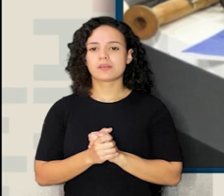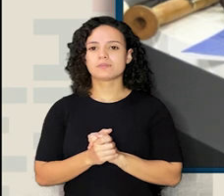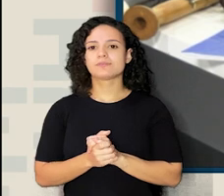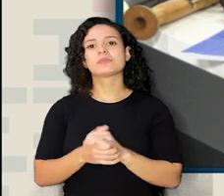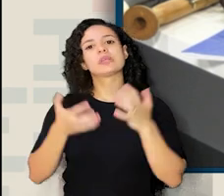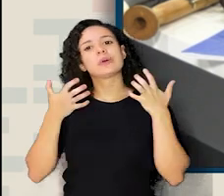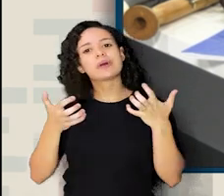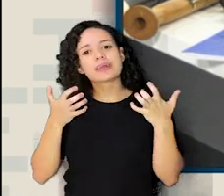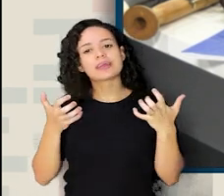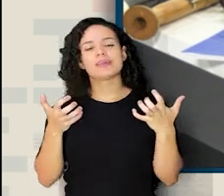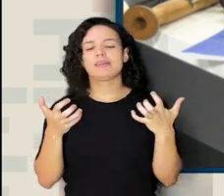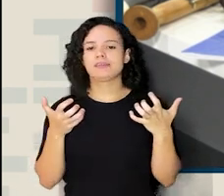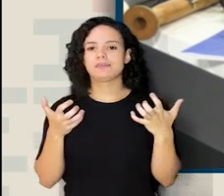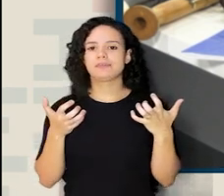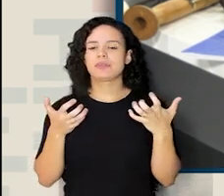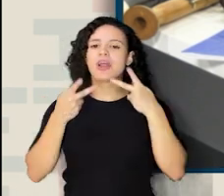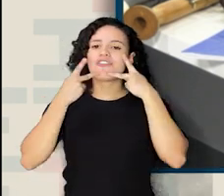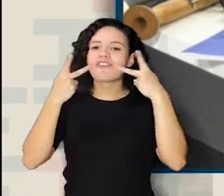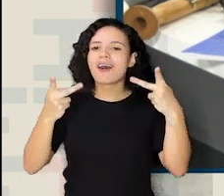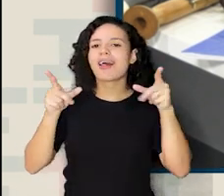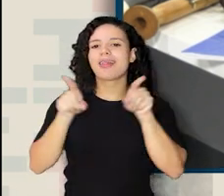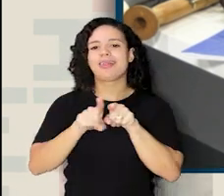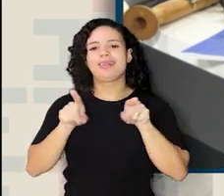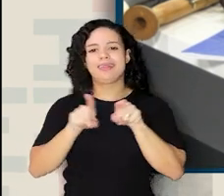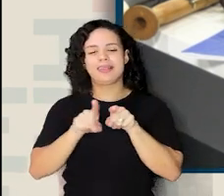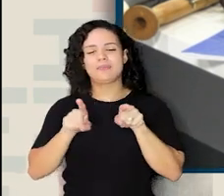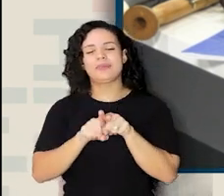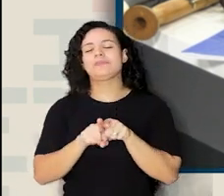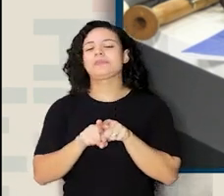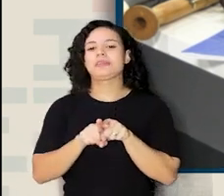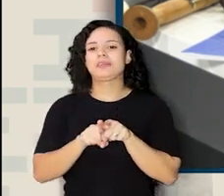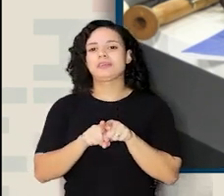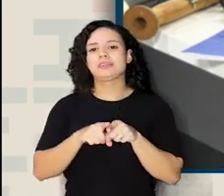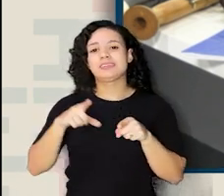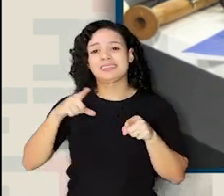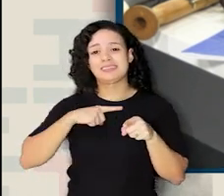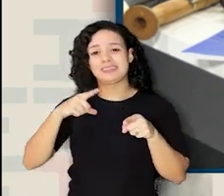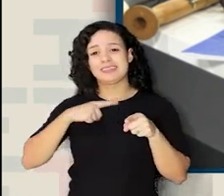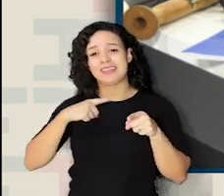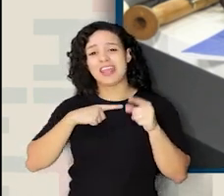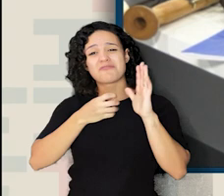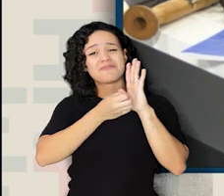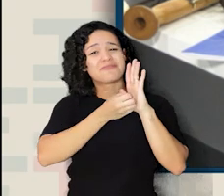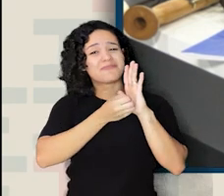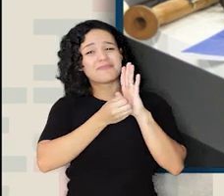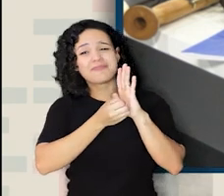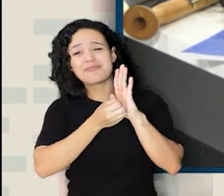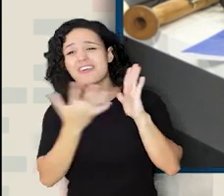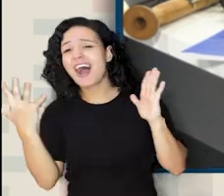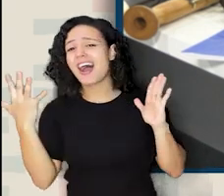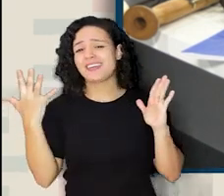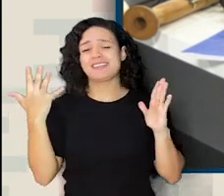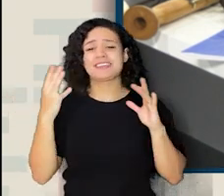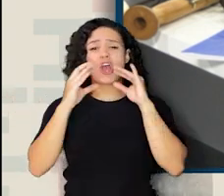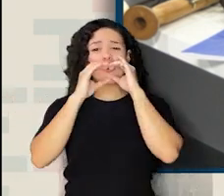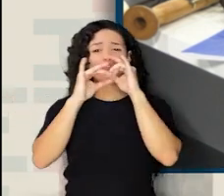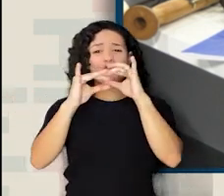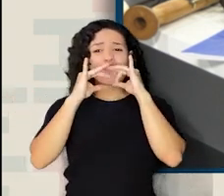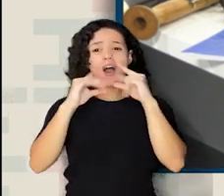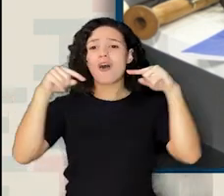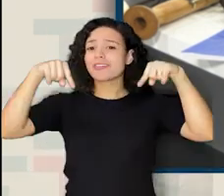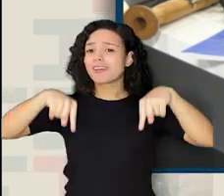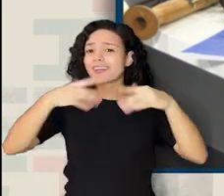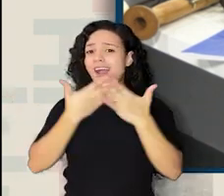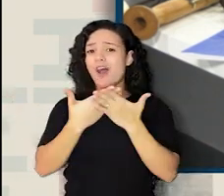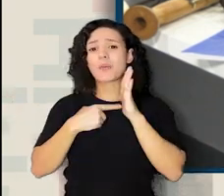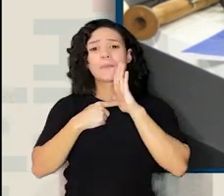Gente, eu gostaria de falar também que essa amplidão de flautas que a gente tratou